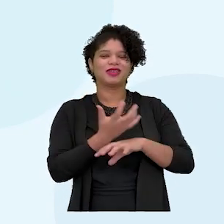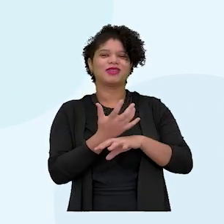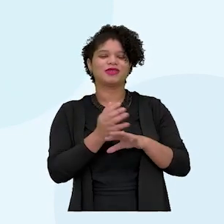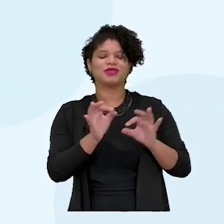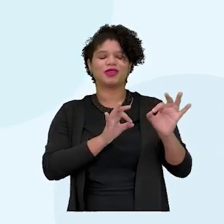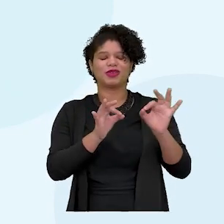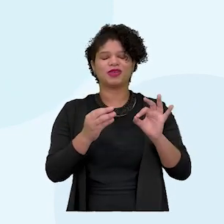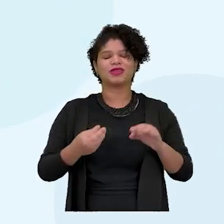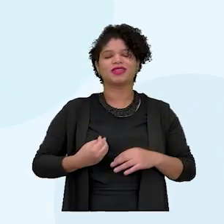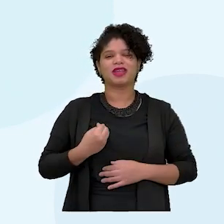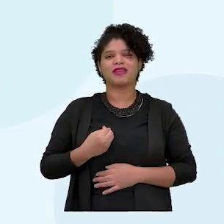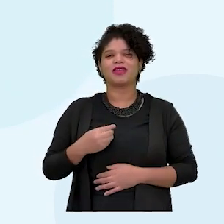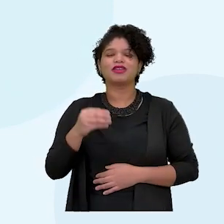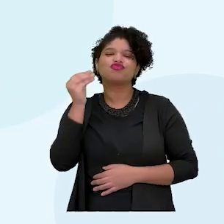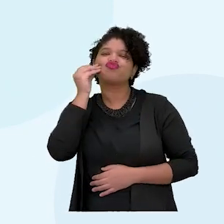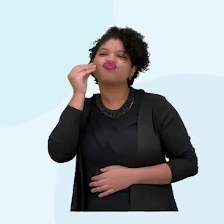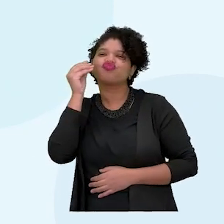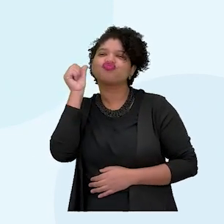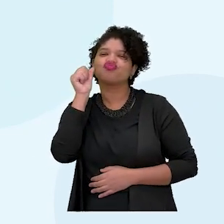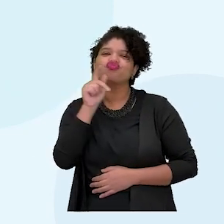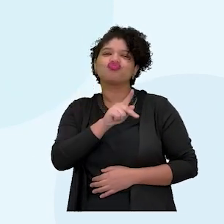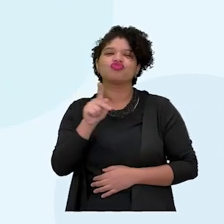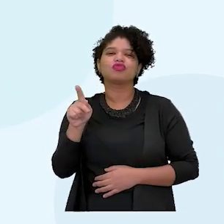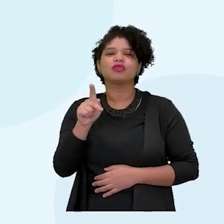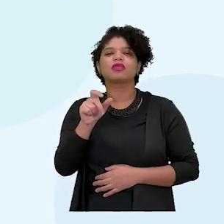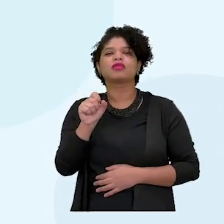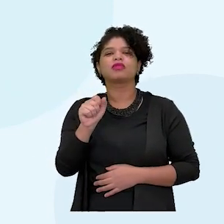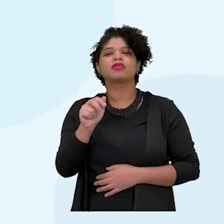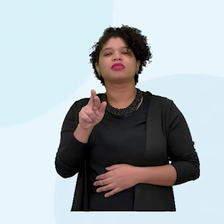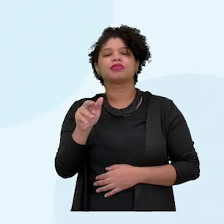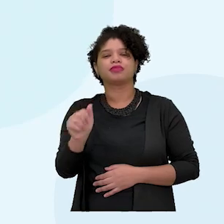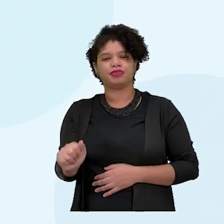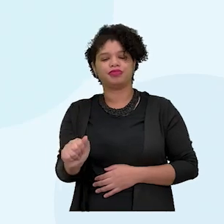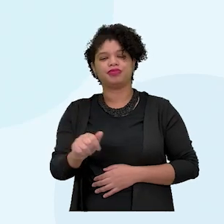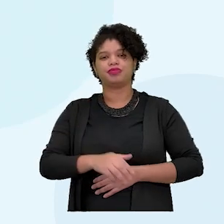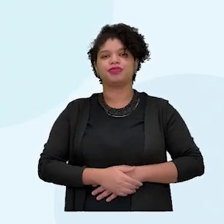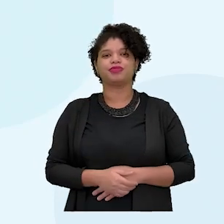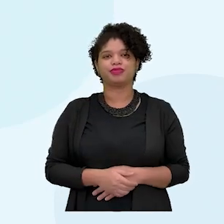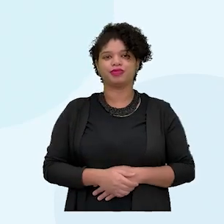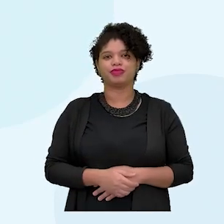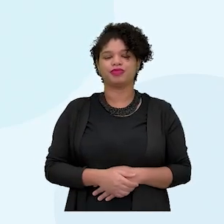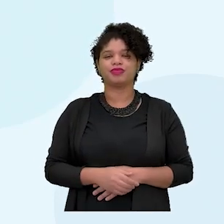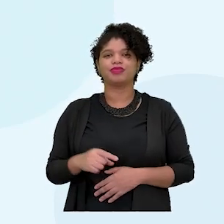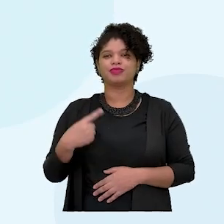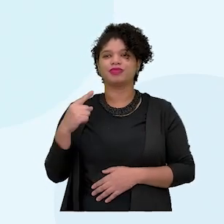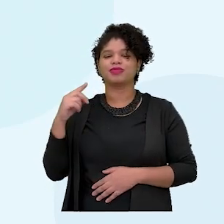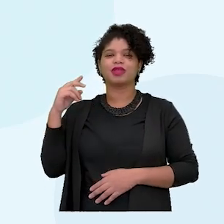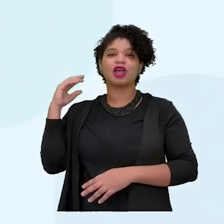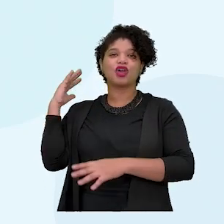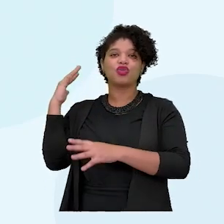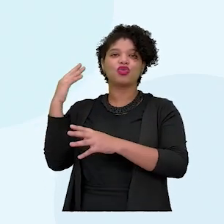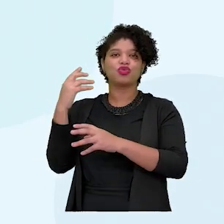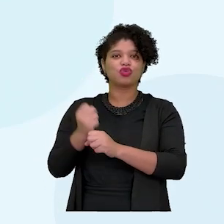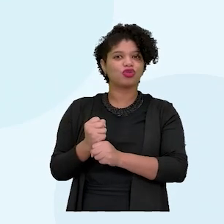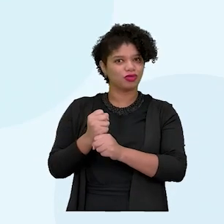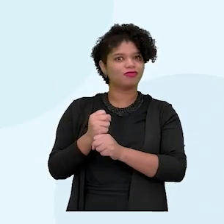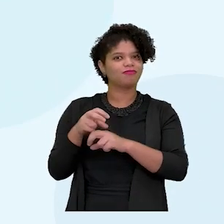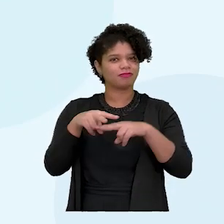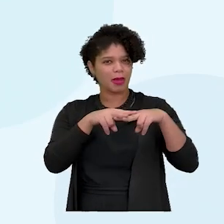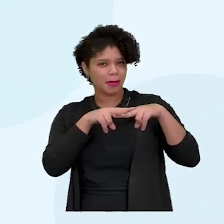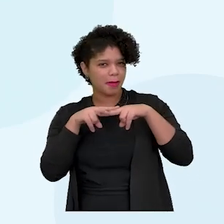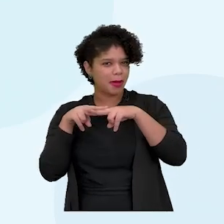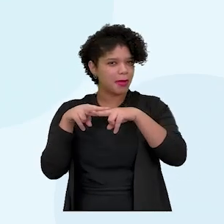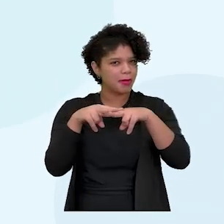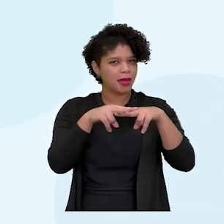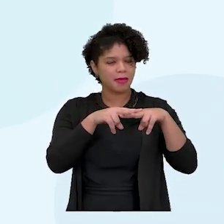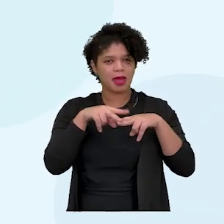um beijão! E conversamos sobre o nosso percurso em PV, a gente fez uma retrospectiva viva. Legal!